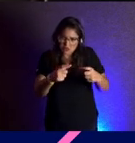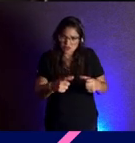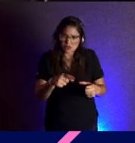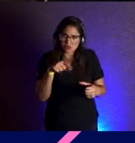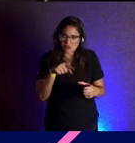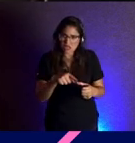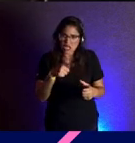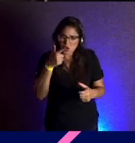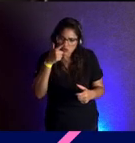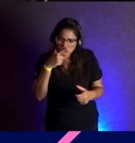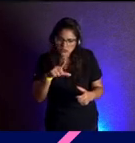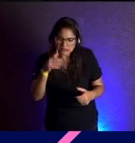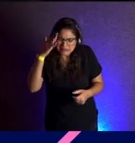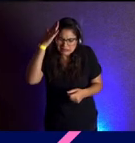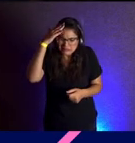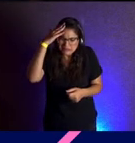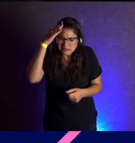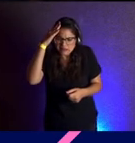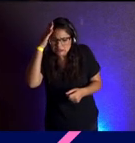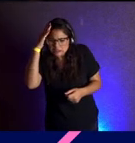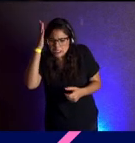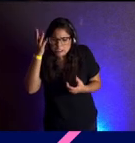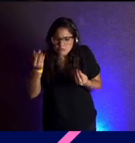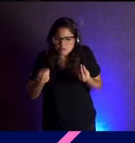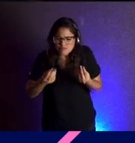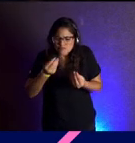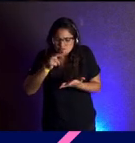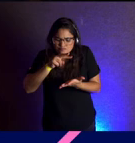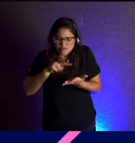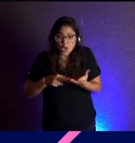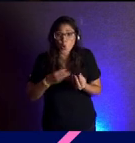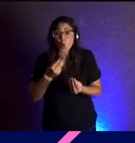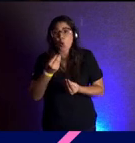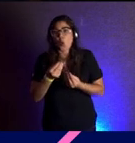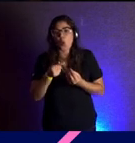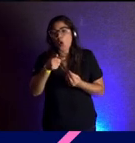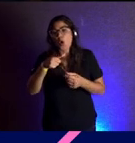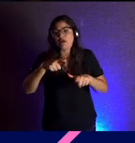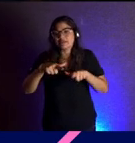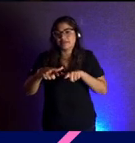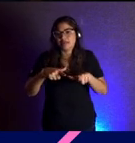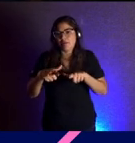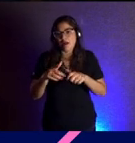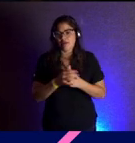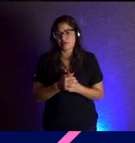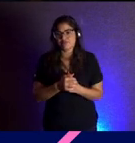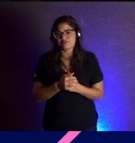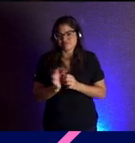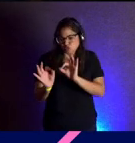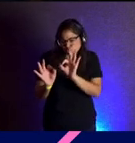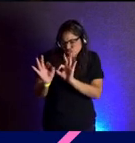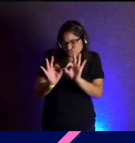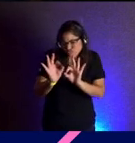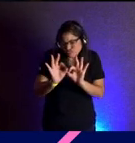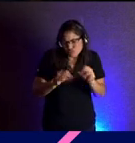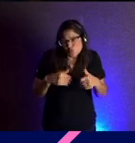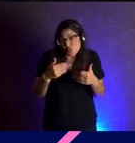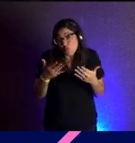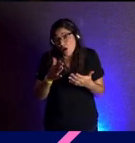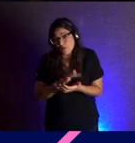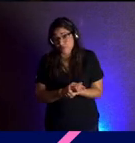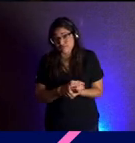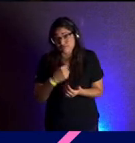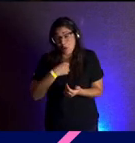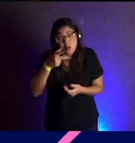conseguem mapear esse tipo de coisa. A questão é como é que você atua. Quais são os mecanismos de atuação? E aí eu vejo